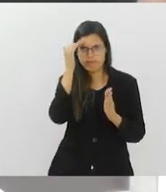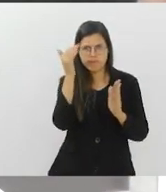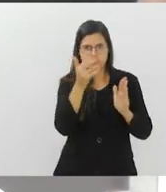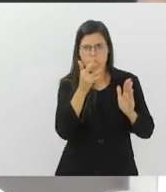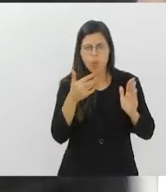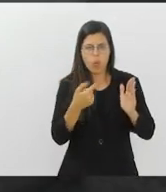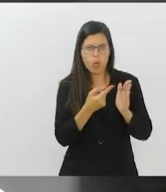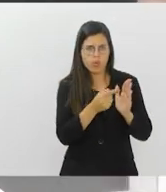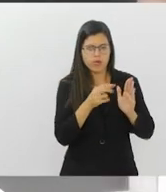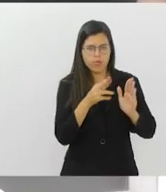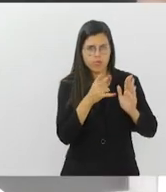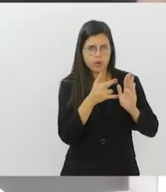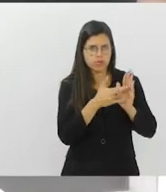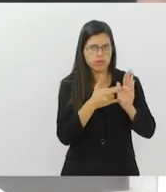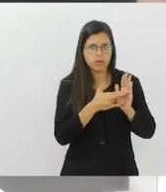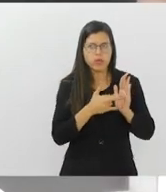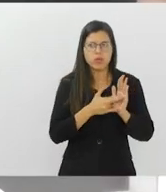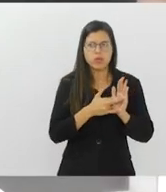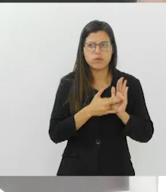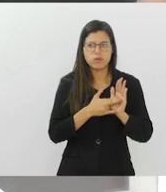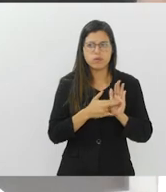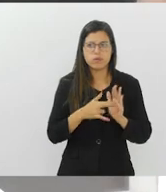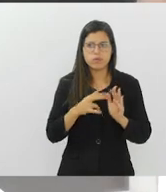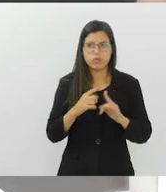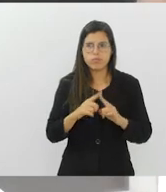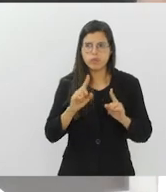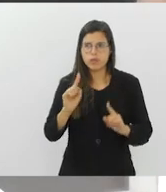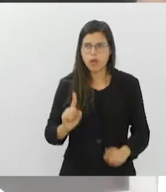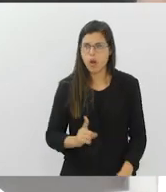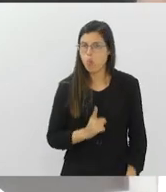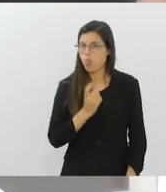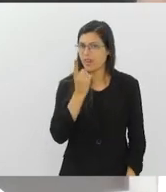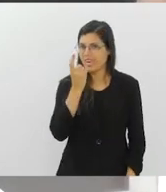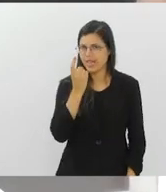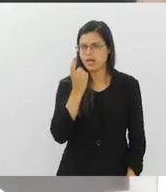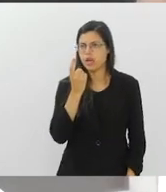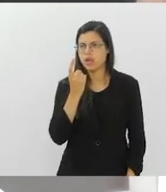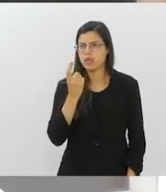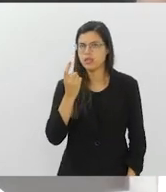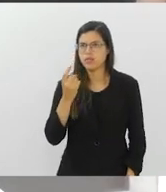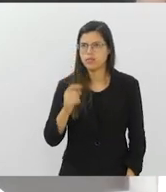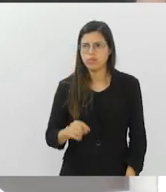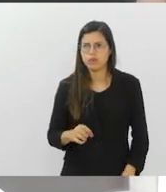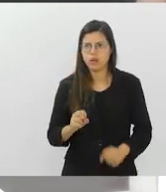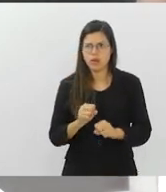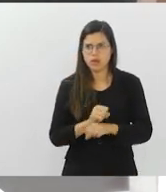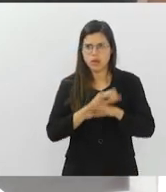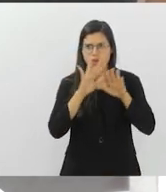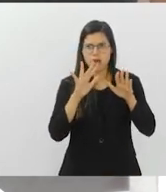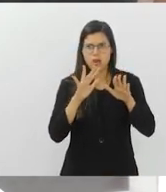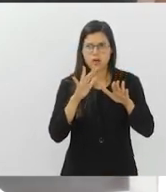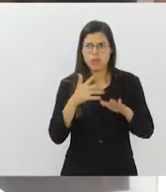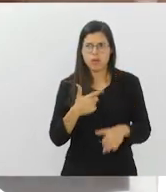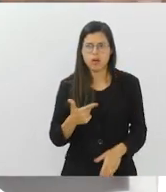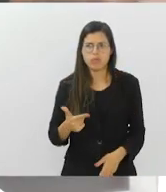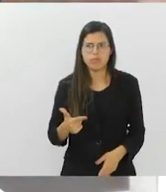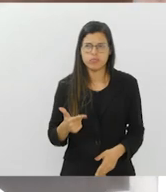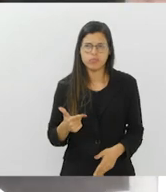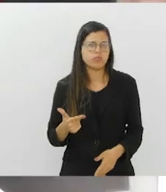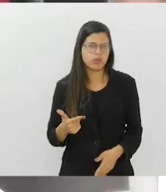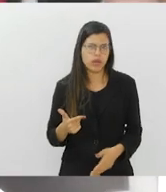dizer o seguinte, será a única intervenção. Só para deixar claro, para que não haja nenhum tipo de precedente.